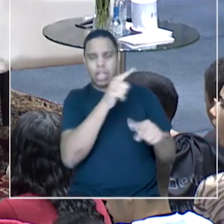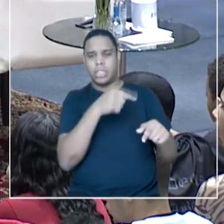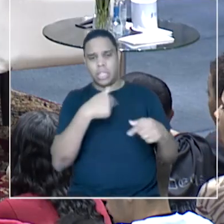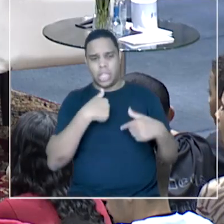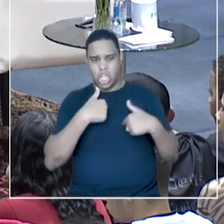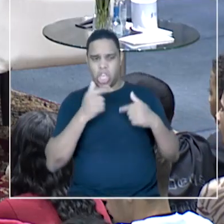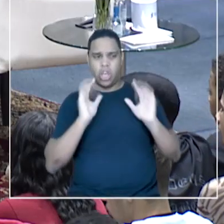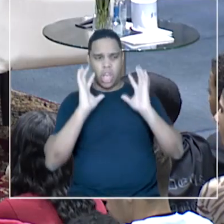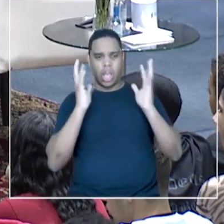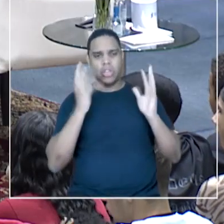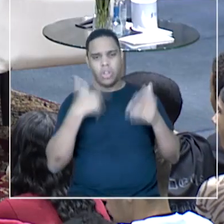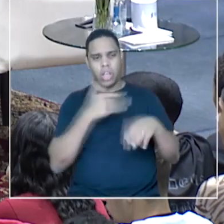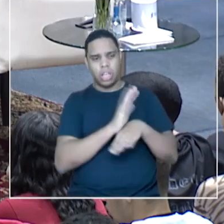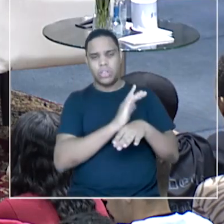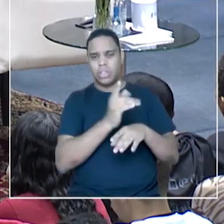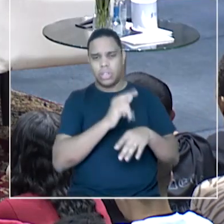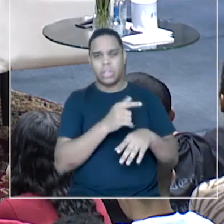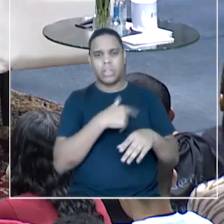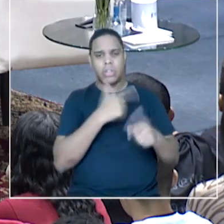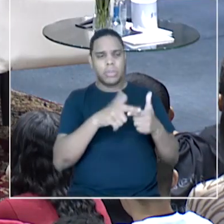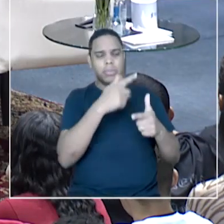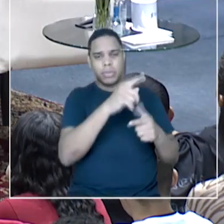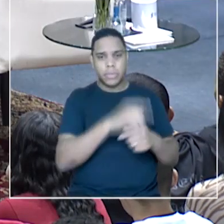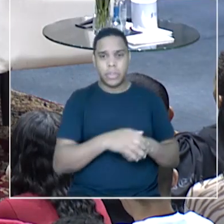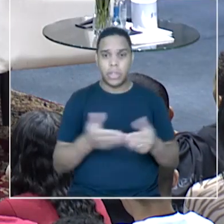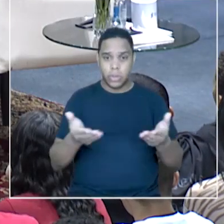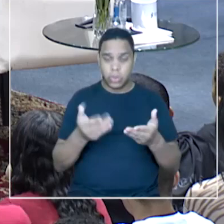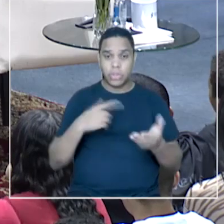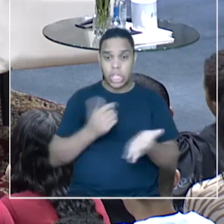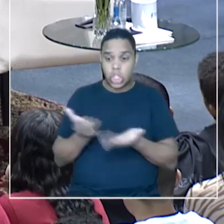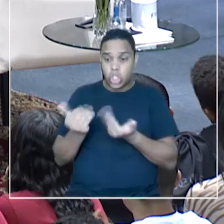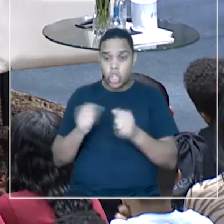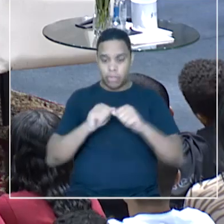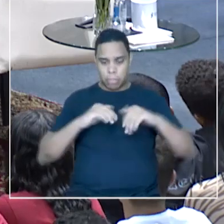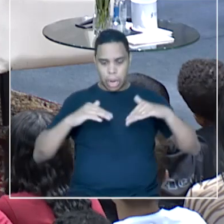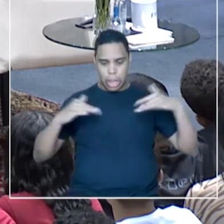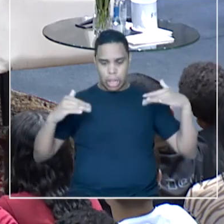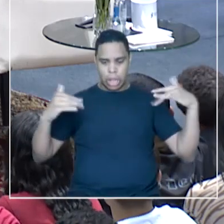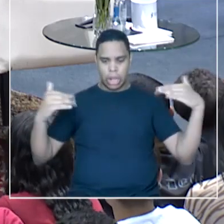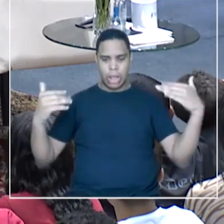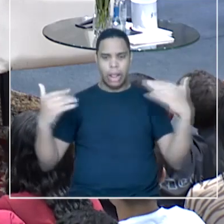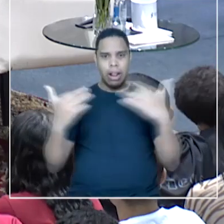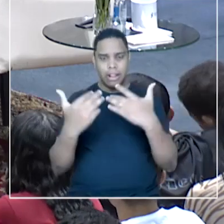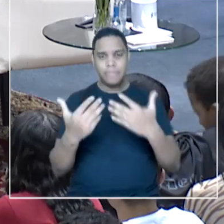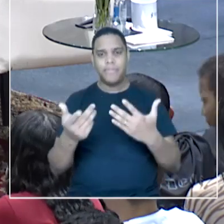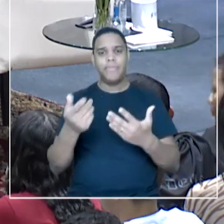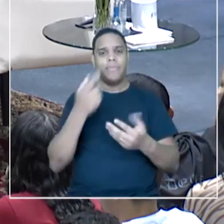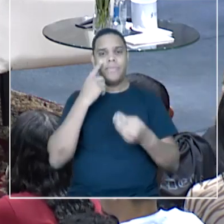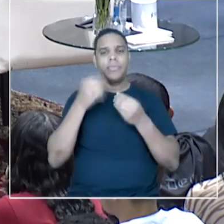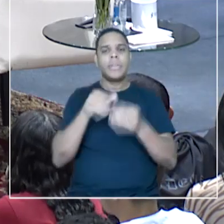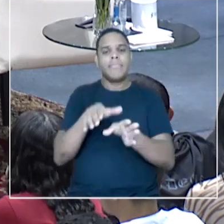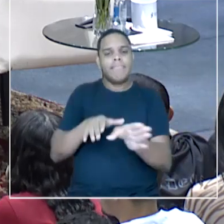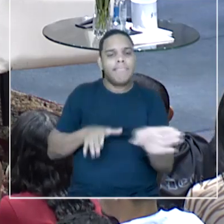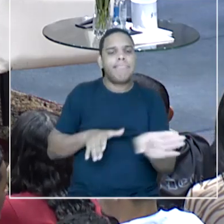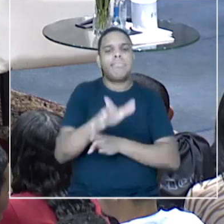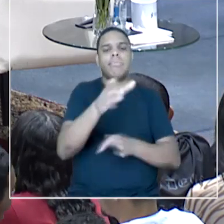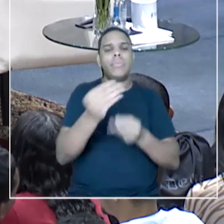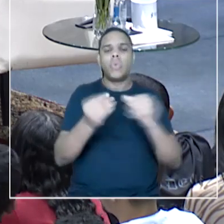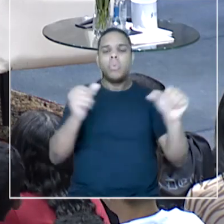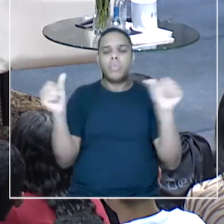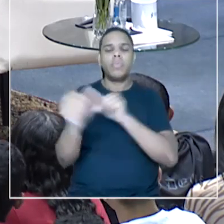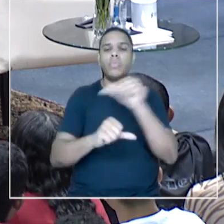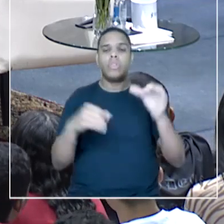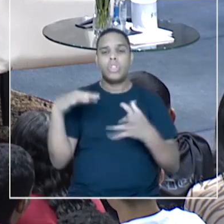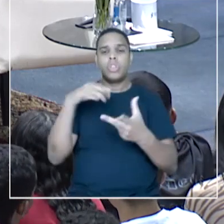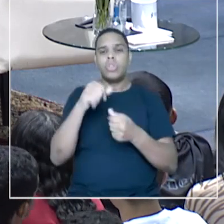mim. Que conselho você daria? Você está com essa juventude toda aqui, com certeza todos eles querem te ajudar a transformar o mundo.